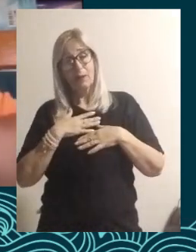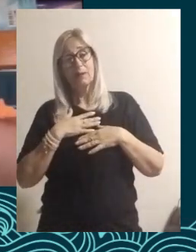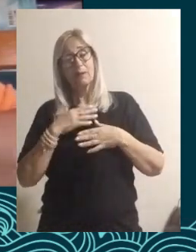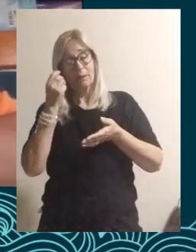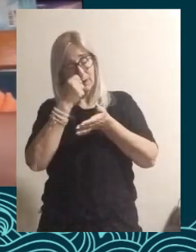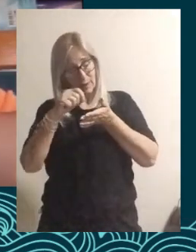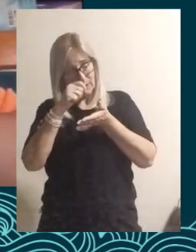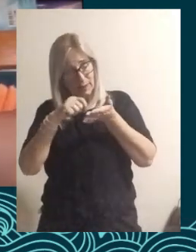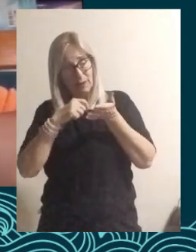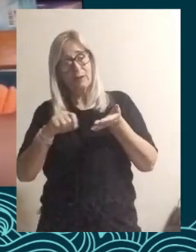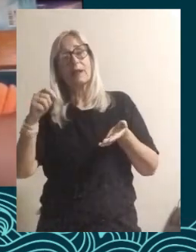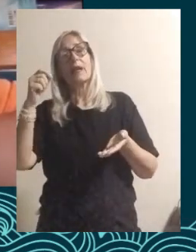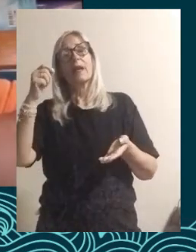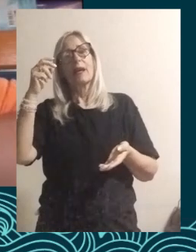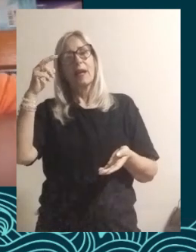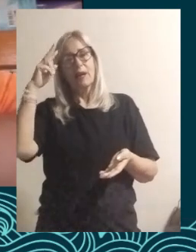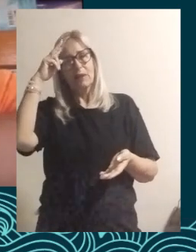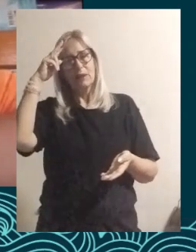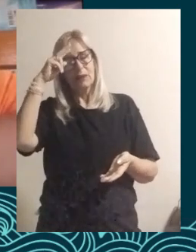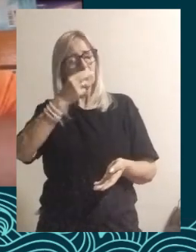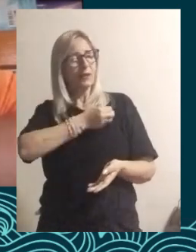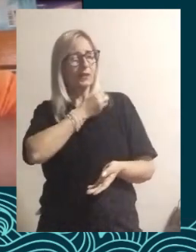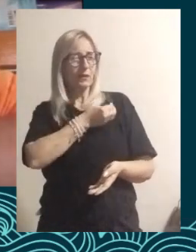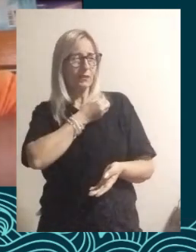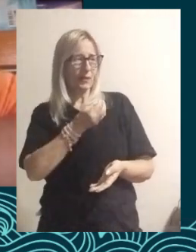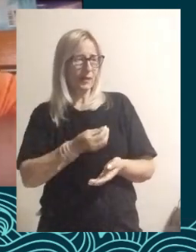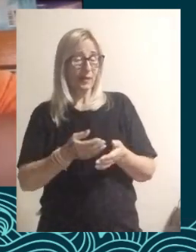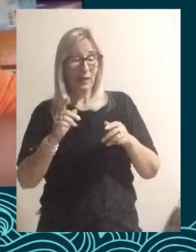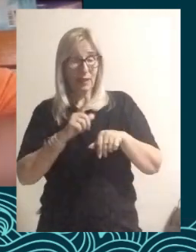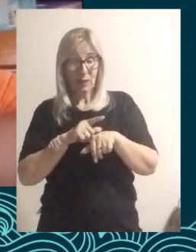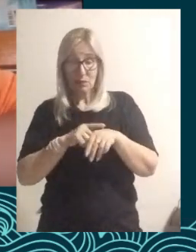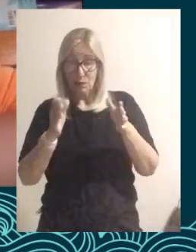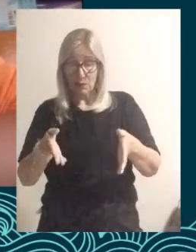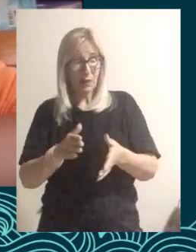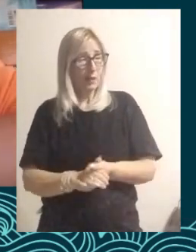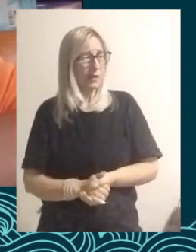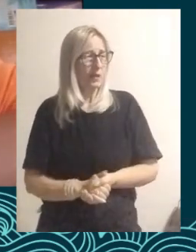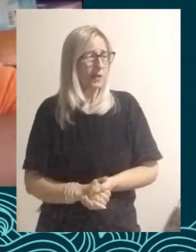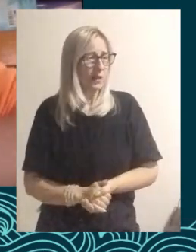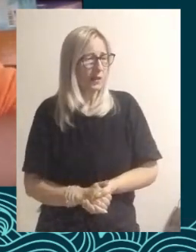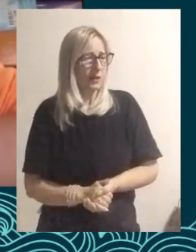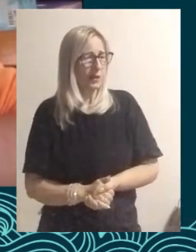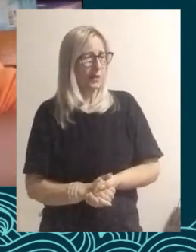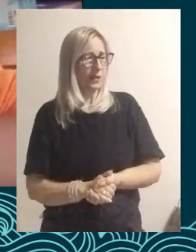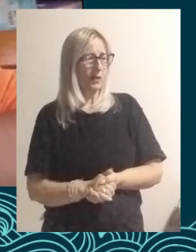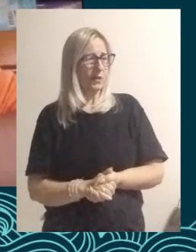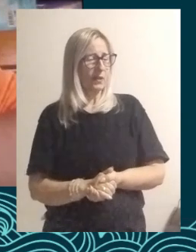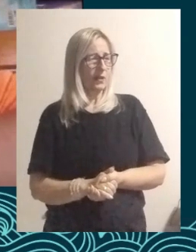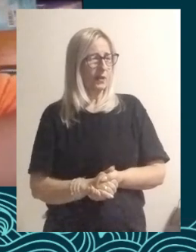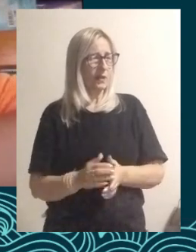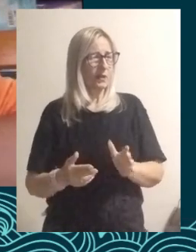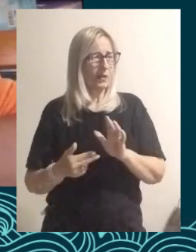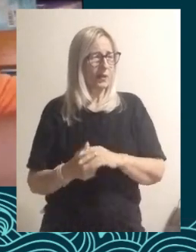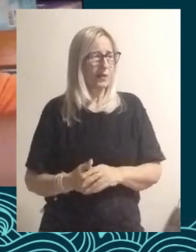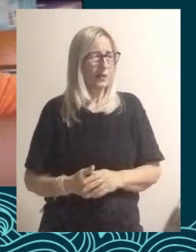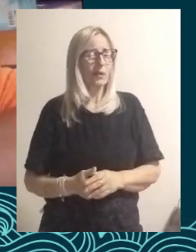menos controlar a minha história. E aí, às vezes, até eu falava assim, mas, bom, eu detesto estar vivendo